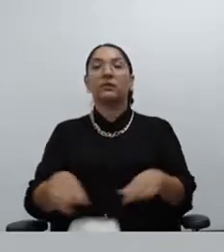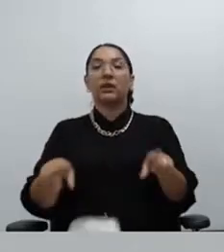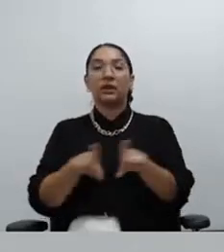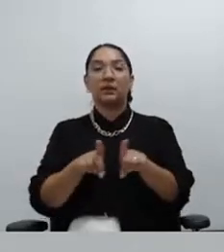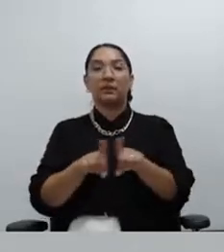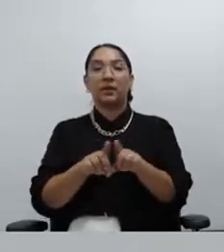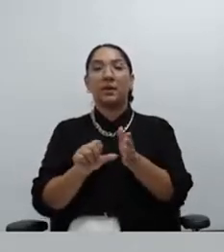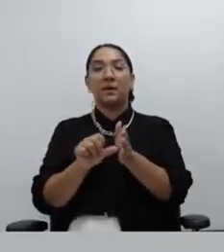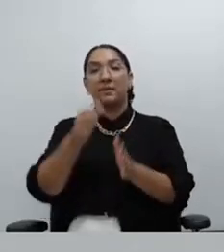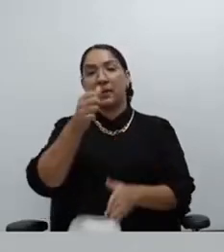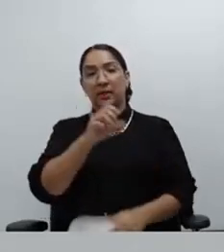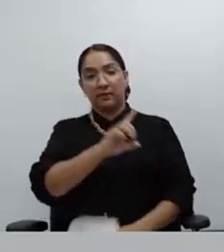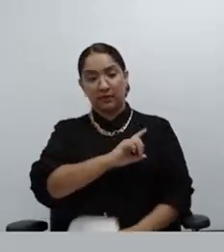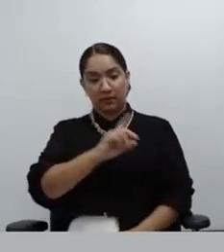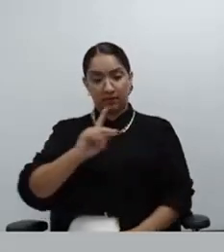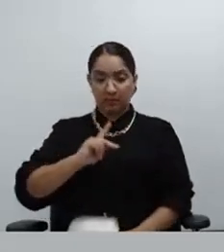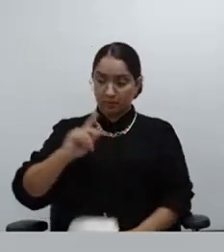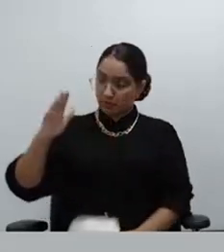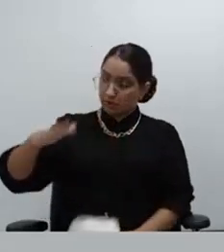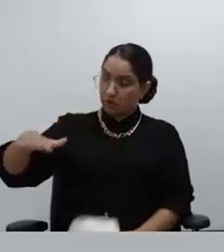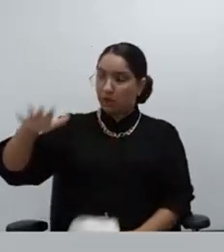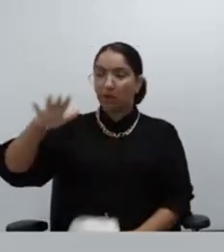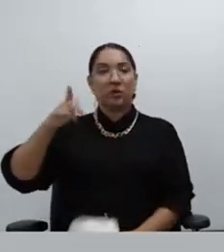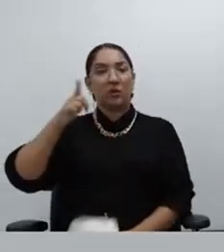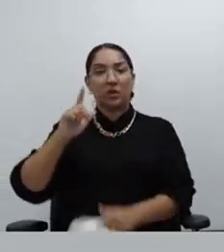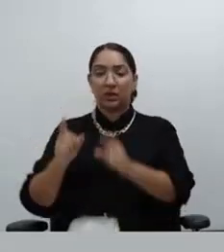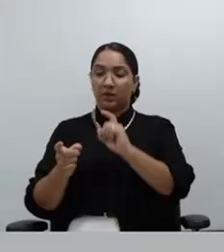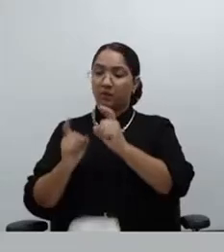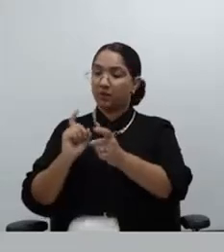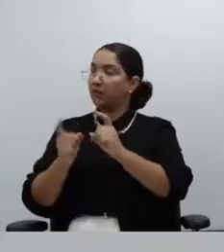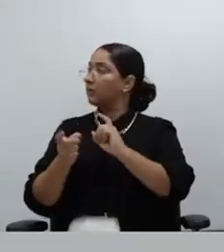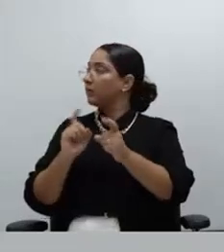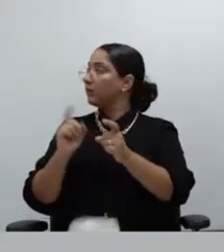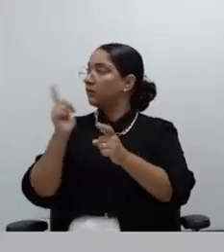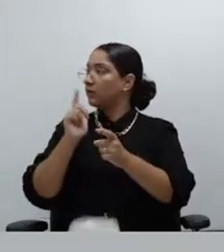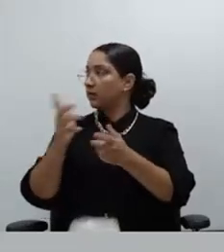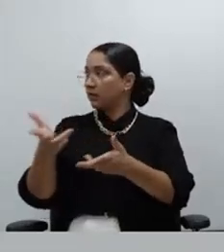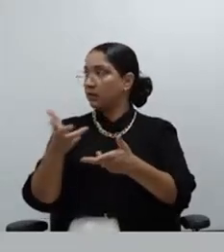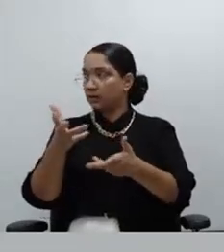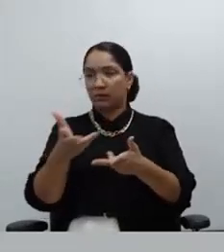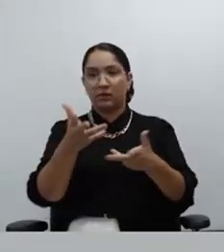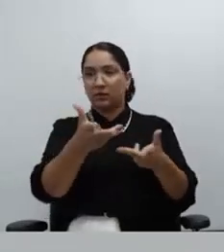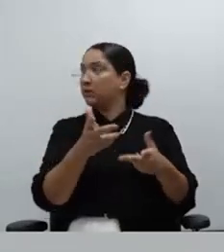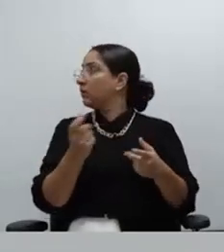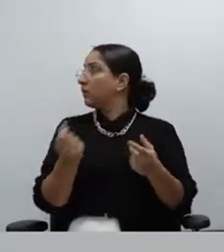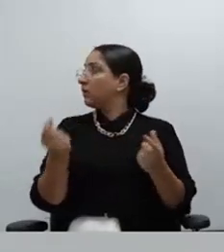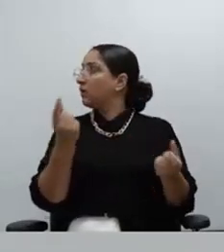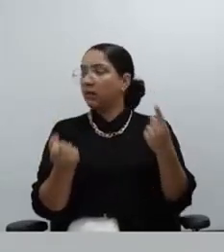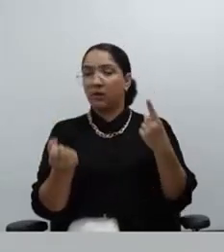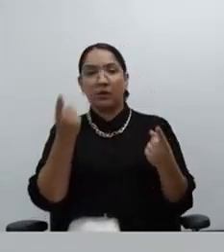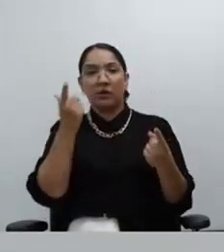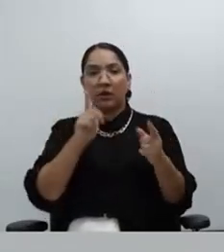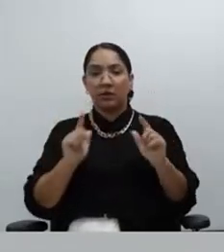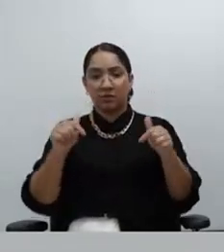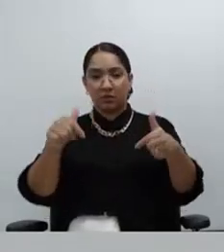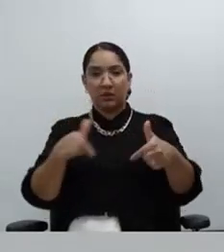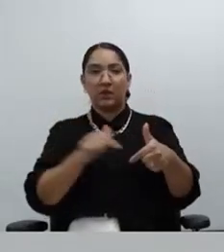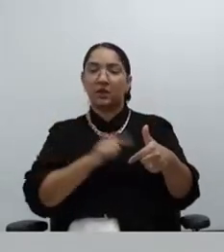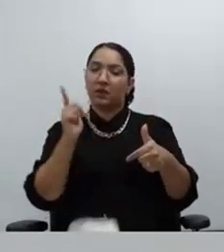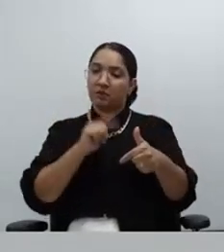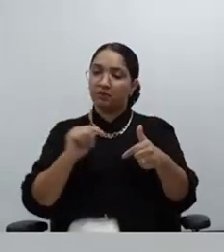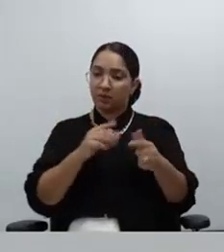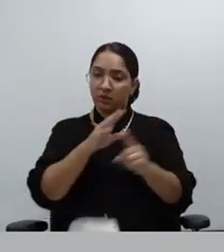Geral foram realizadas algumas reuniões. A primeira delas aqui foi a recepção da Secretária Nacional de Diálogos Sociais e Articulação de